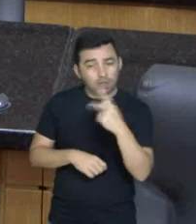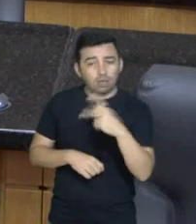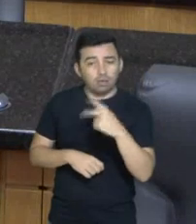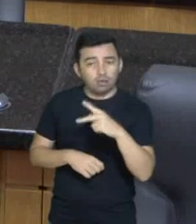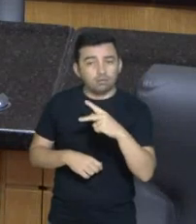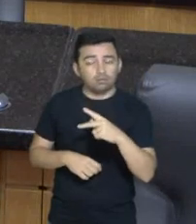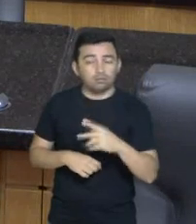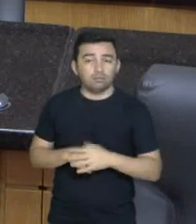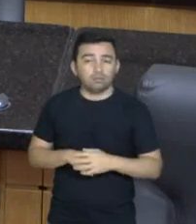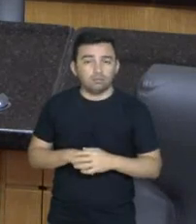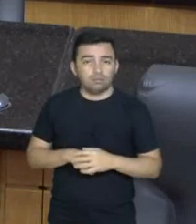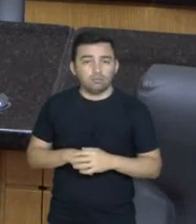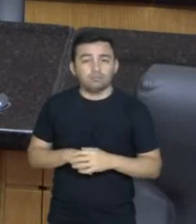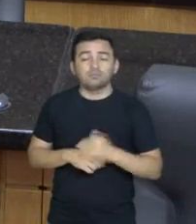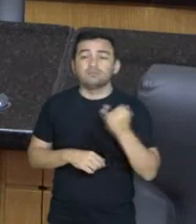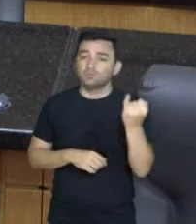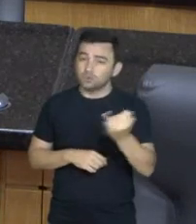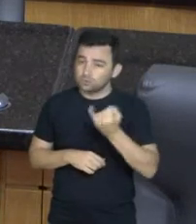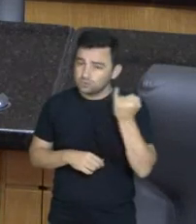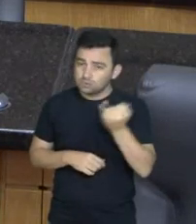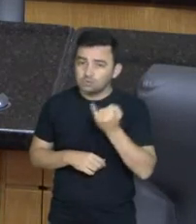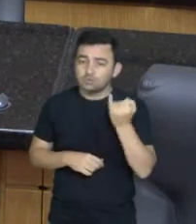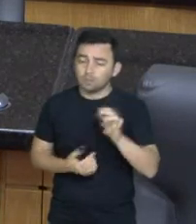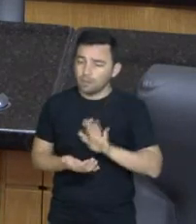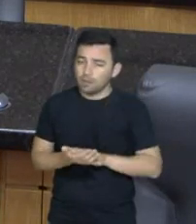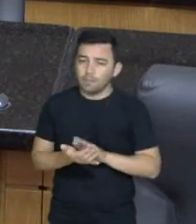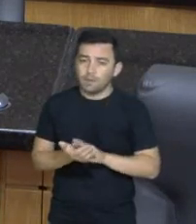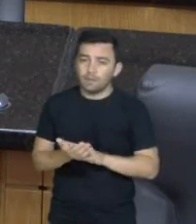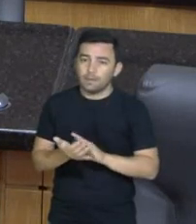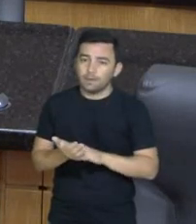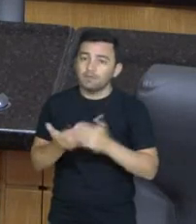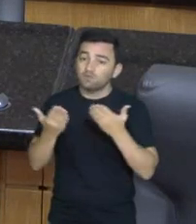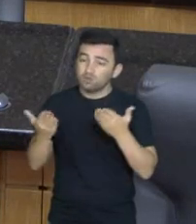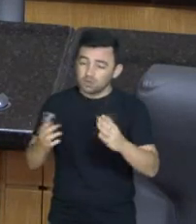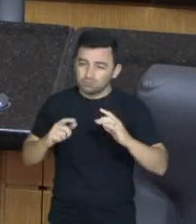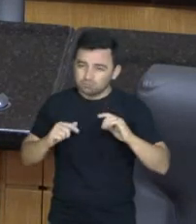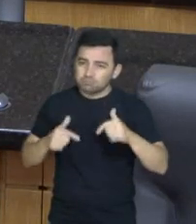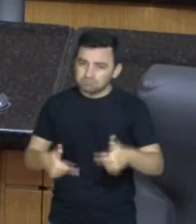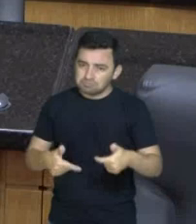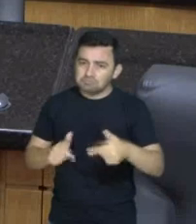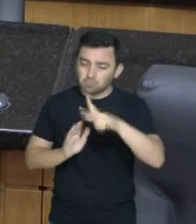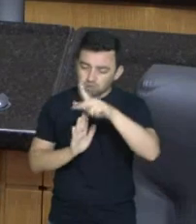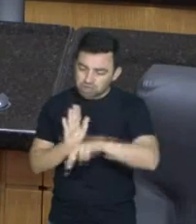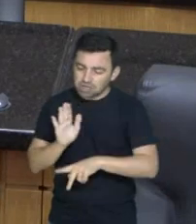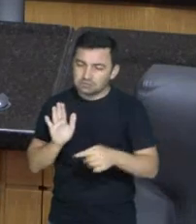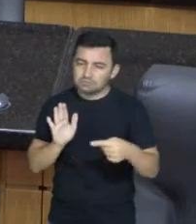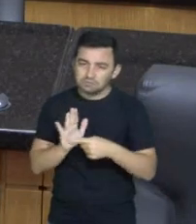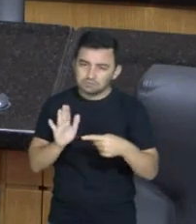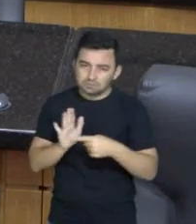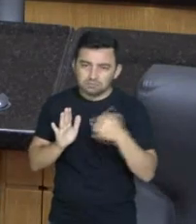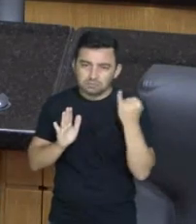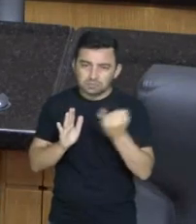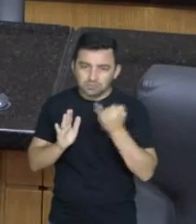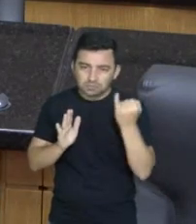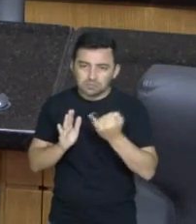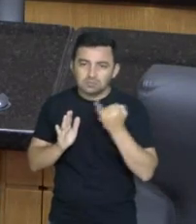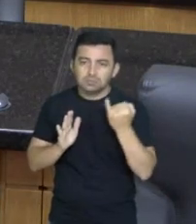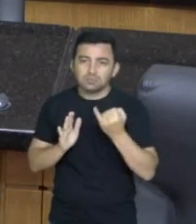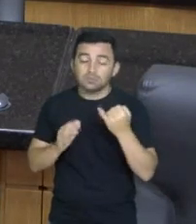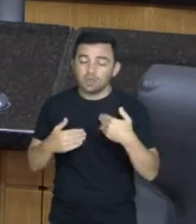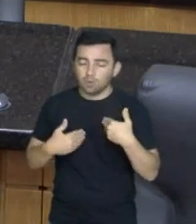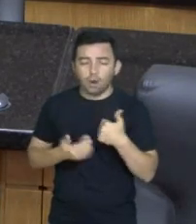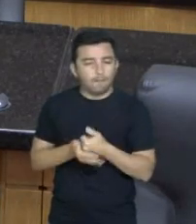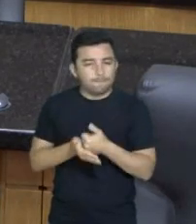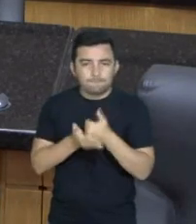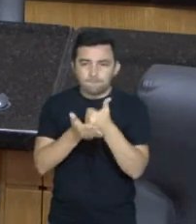isso é muito importante é parabenizo por essa atitude por esse projeto já tem o meu apoio